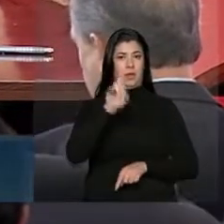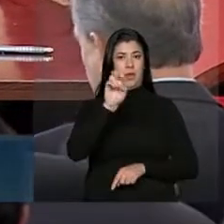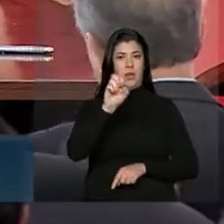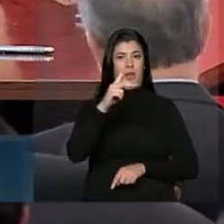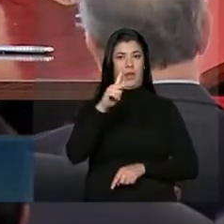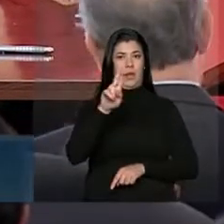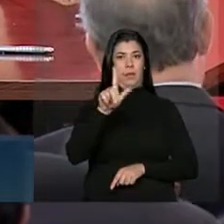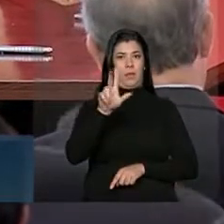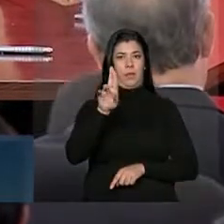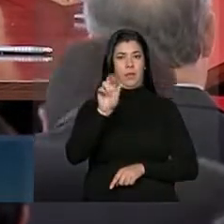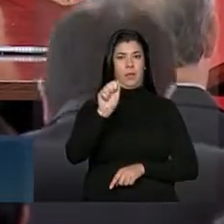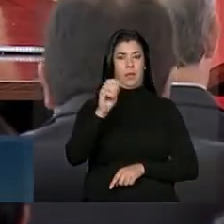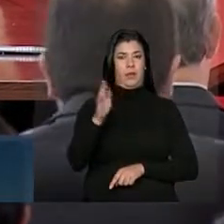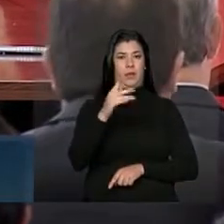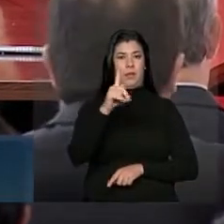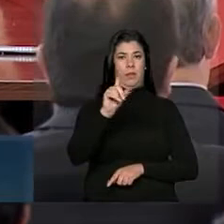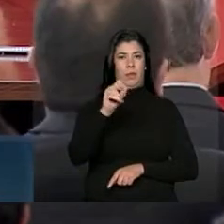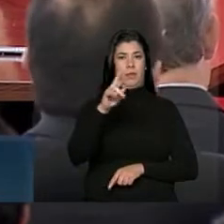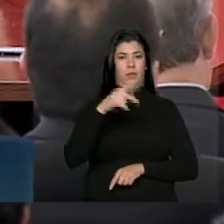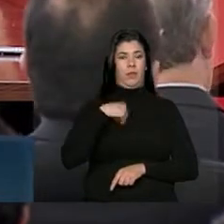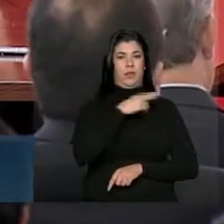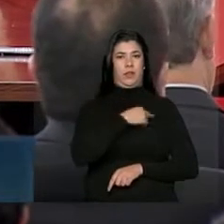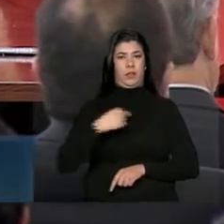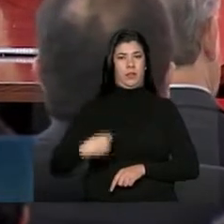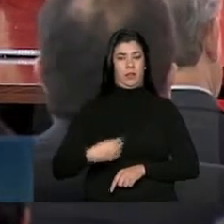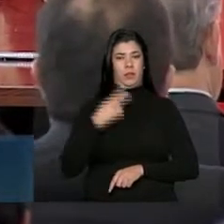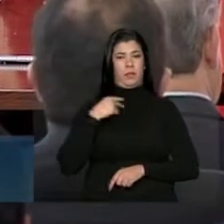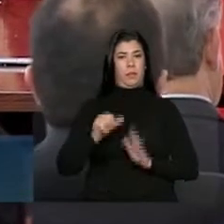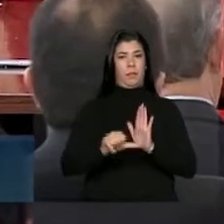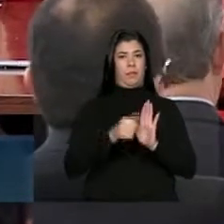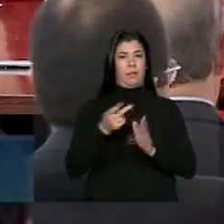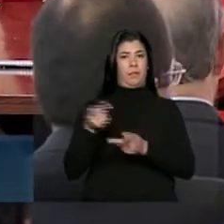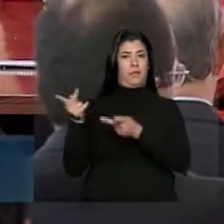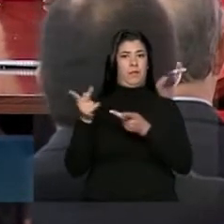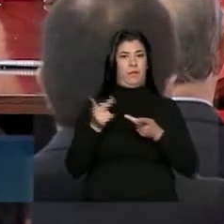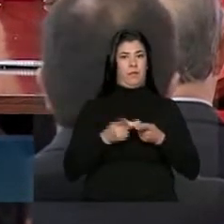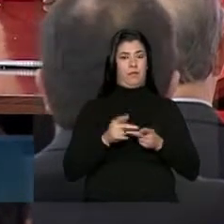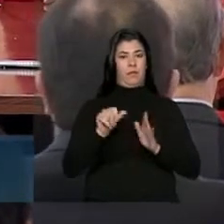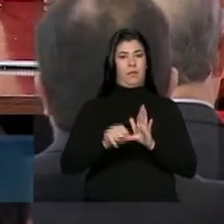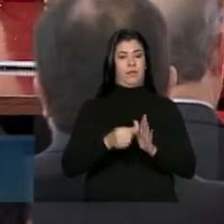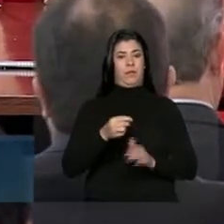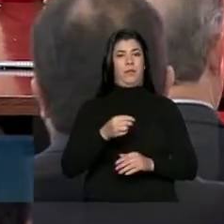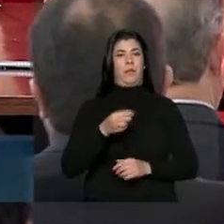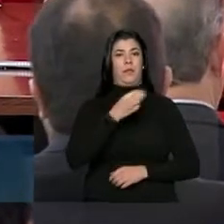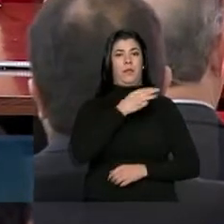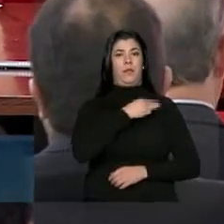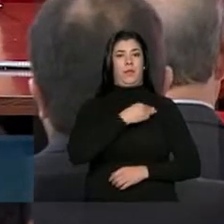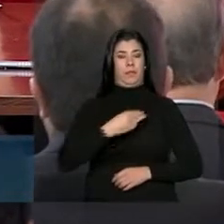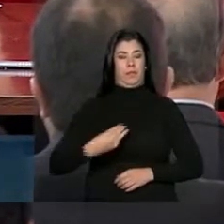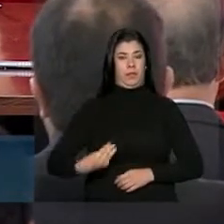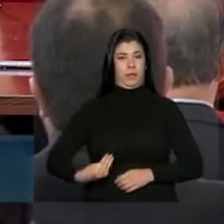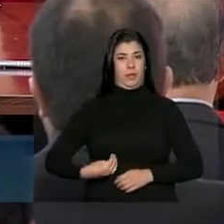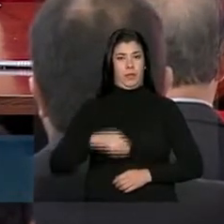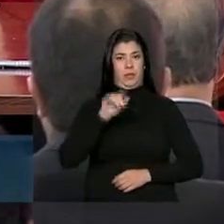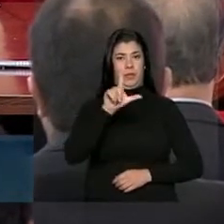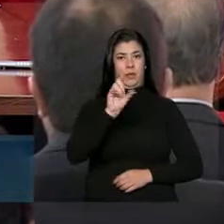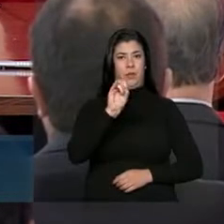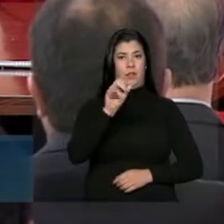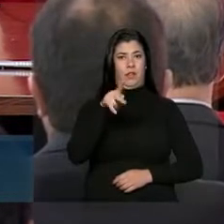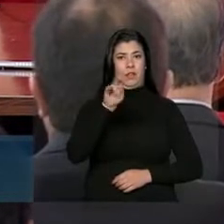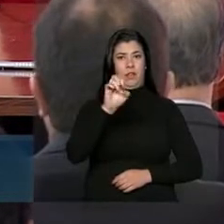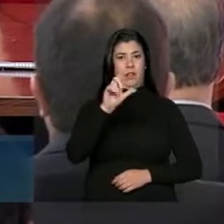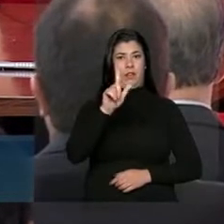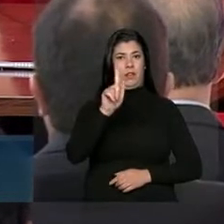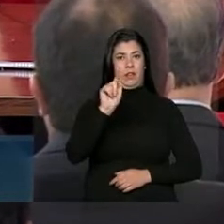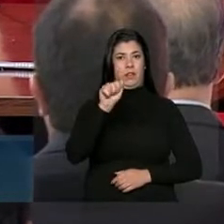Durante visita oficial do primeiro-ministro Liu Keqiang ao Brasil, foram celebrados 35 acordos que